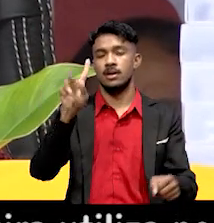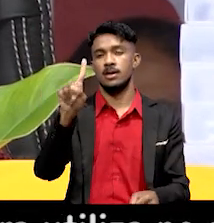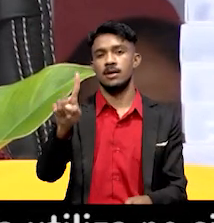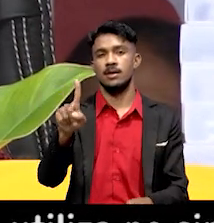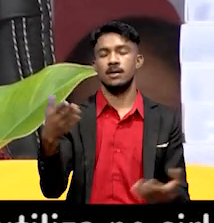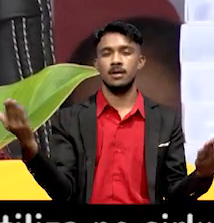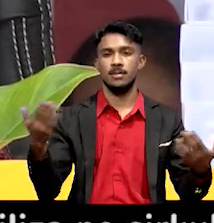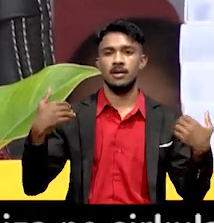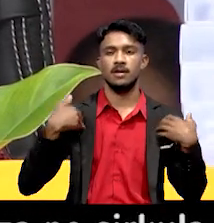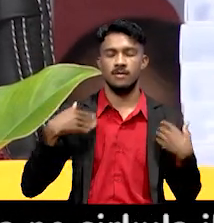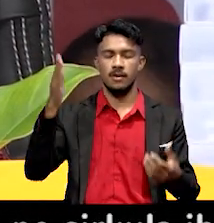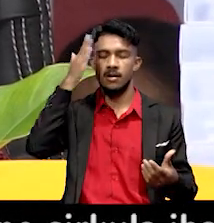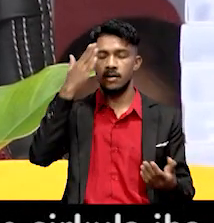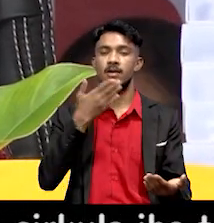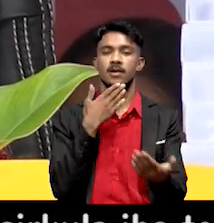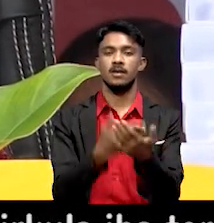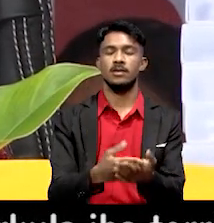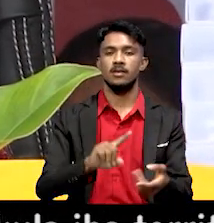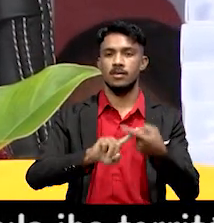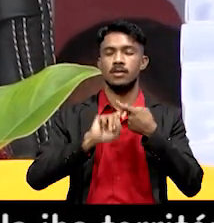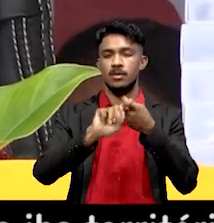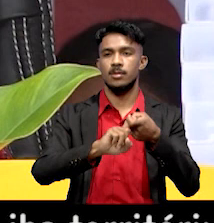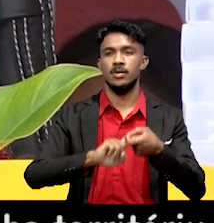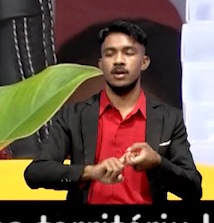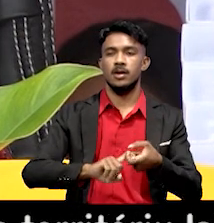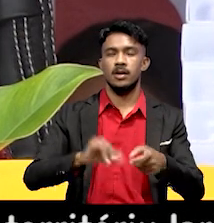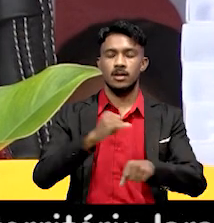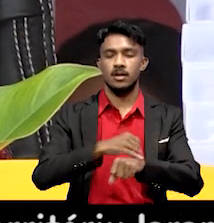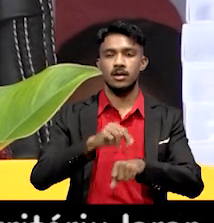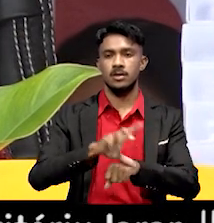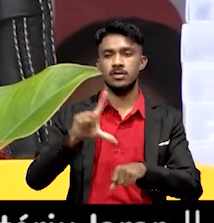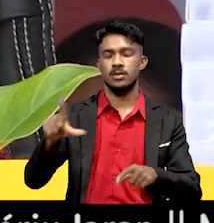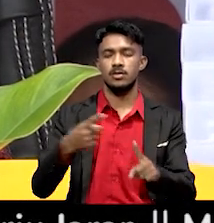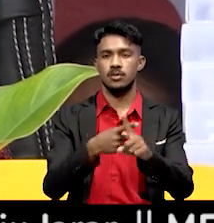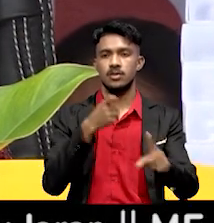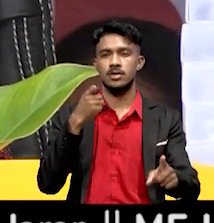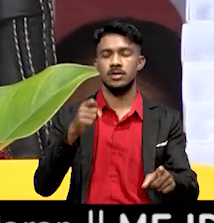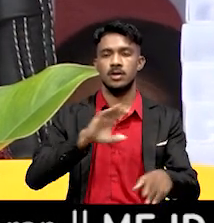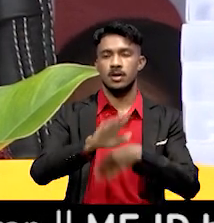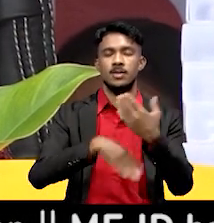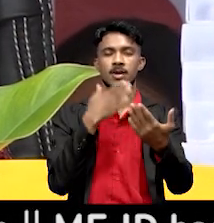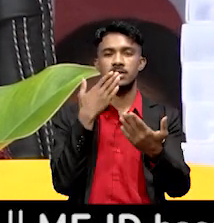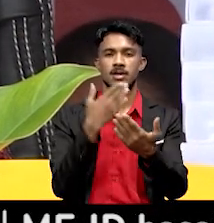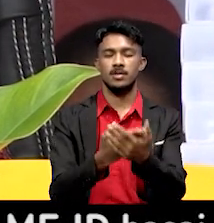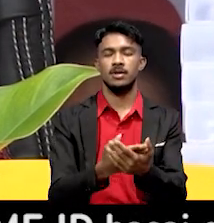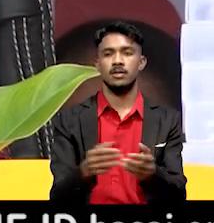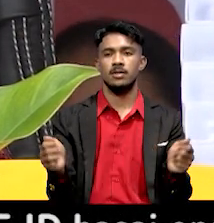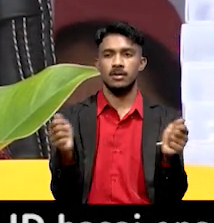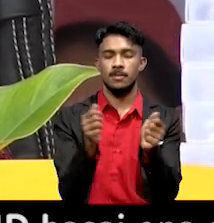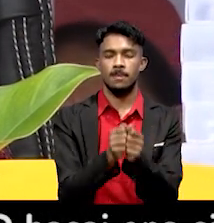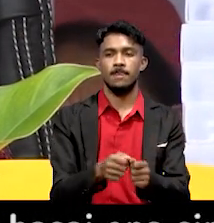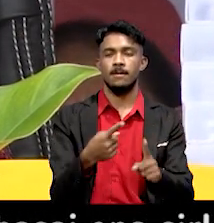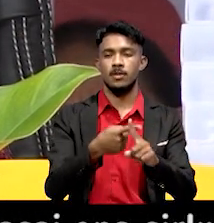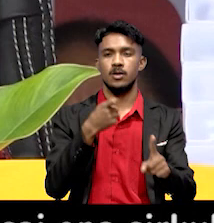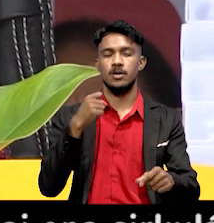bem acolhimento clean com a relação internacional. Também usa parceria bilateral no multilateral ho raiser